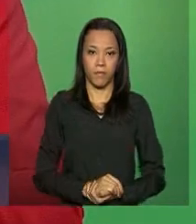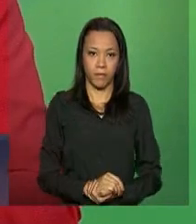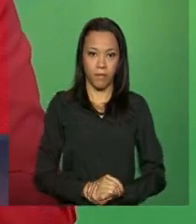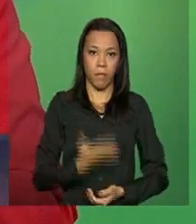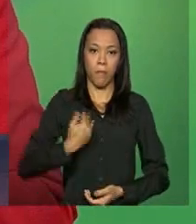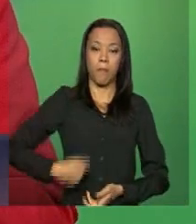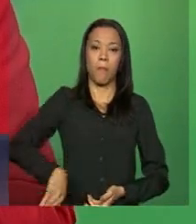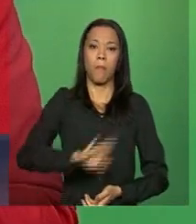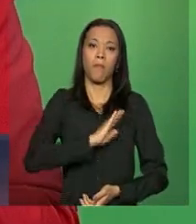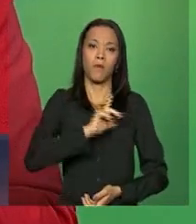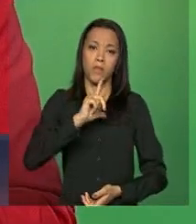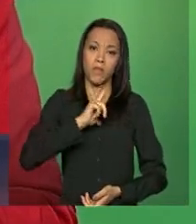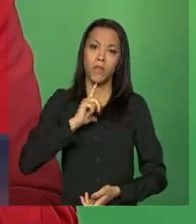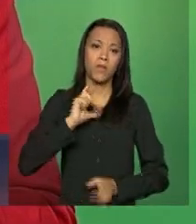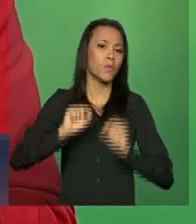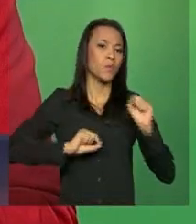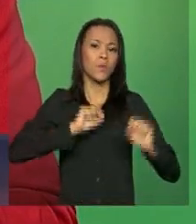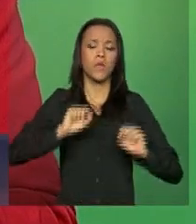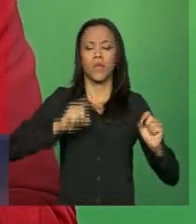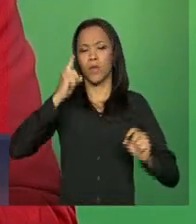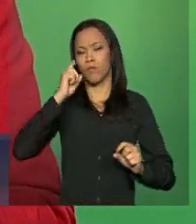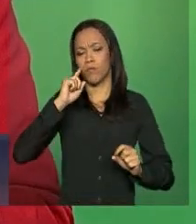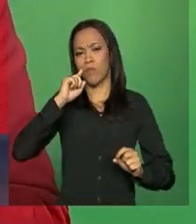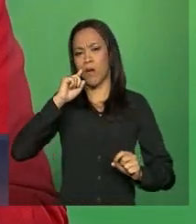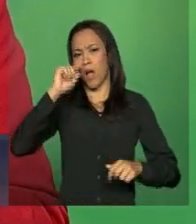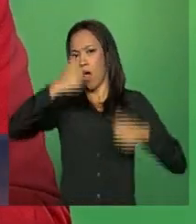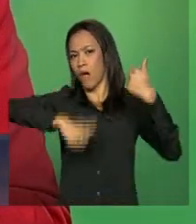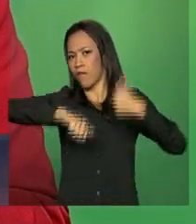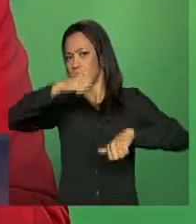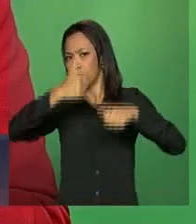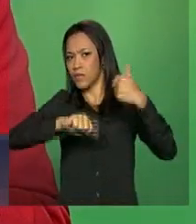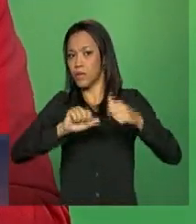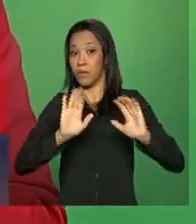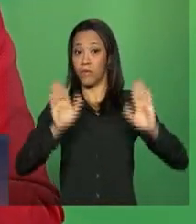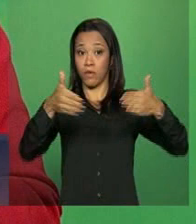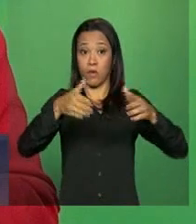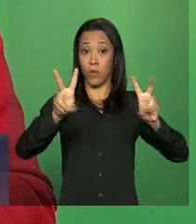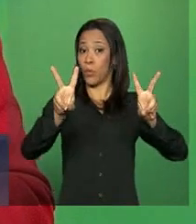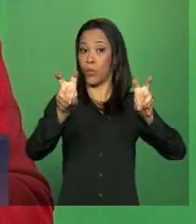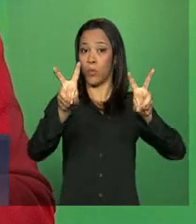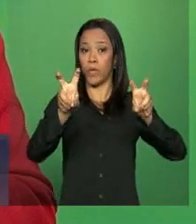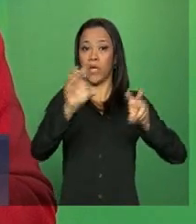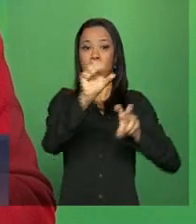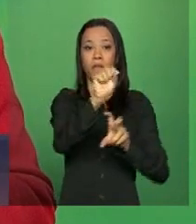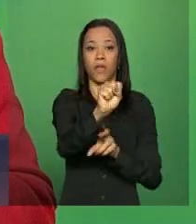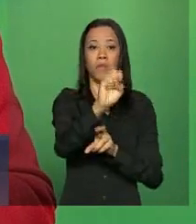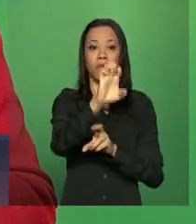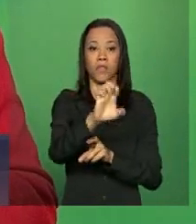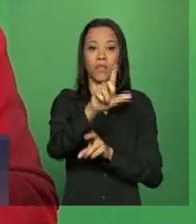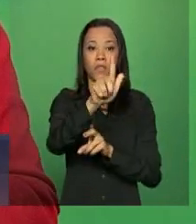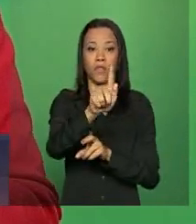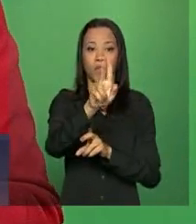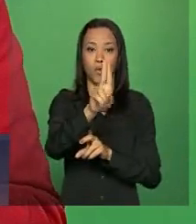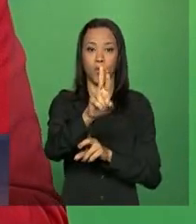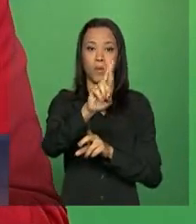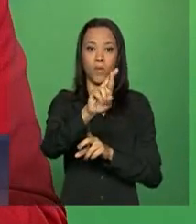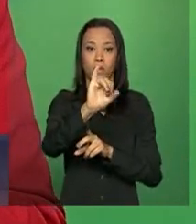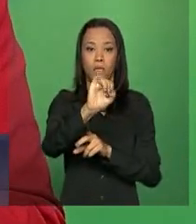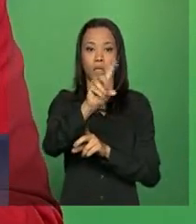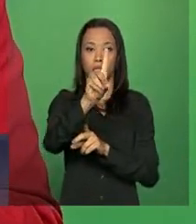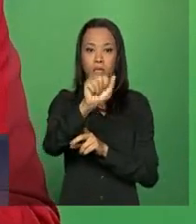nós temos uma avaliação que o negócio de seguridade tem um enorme potencial futuro,